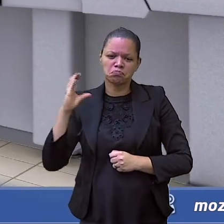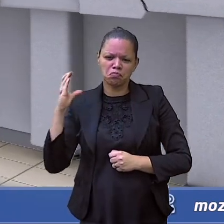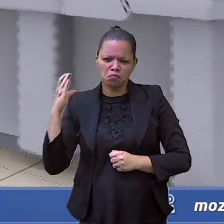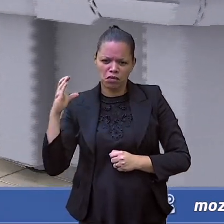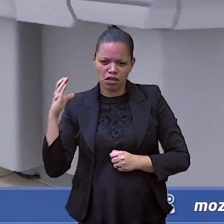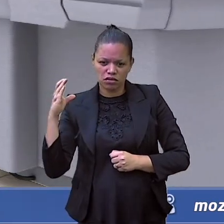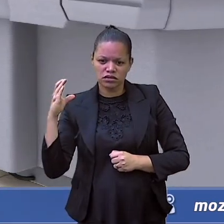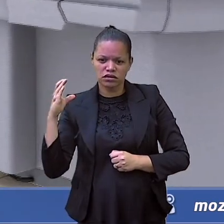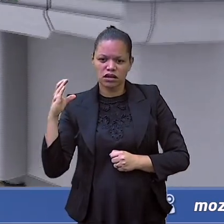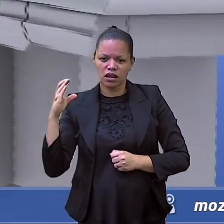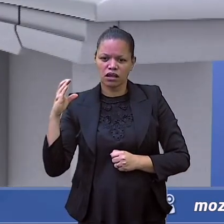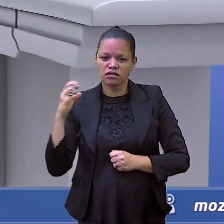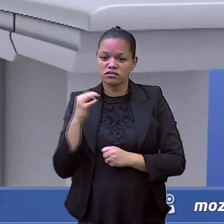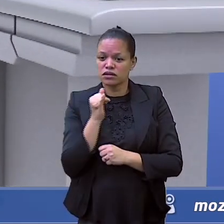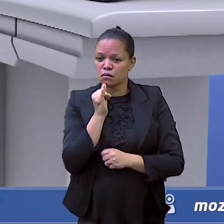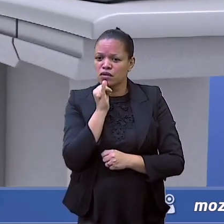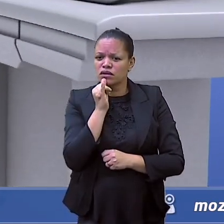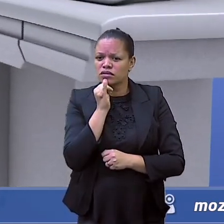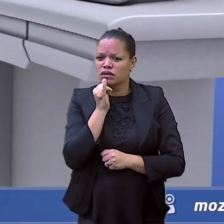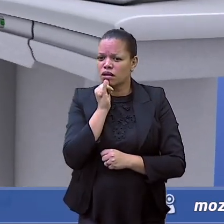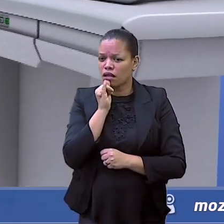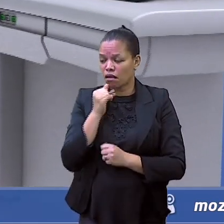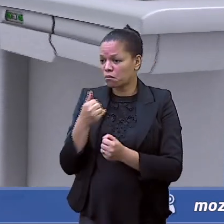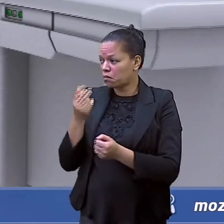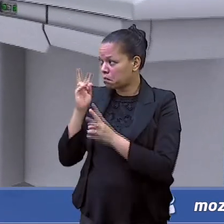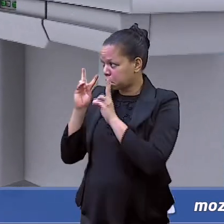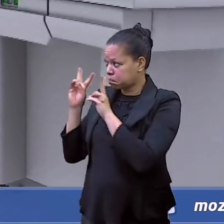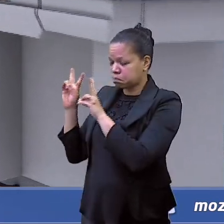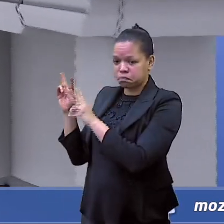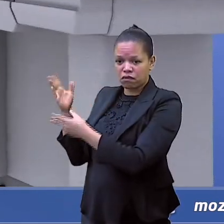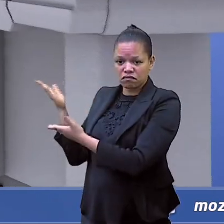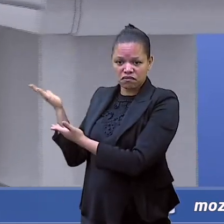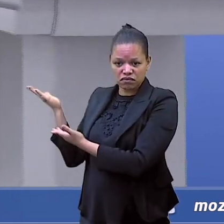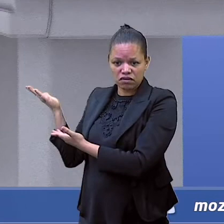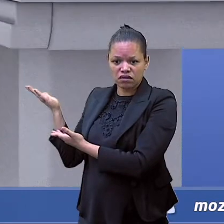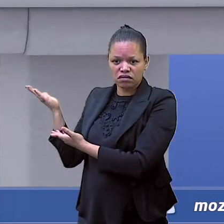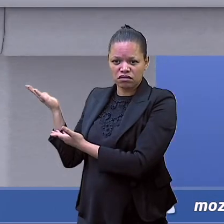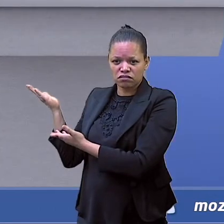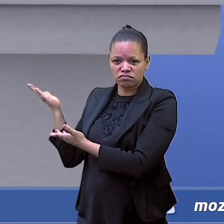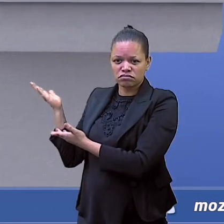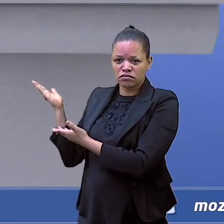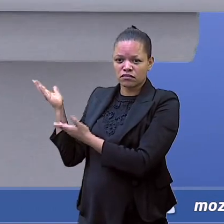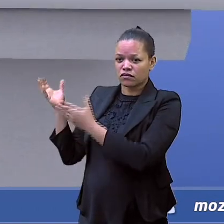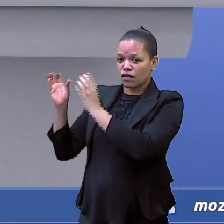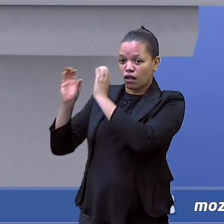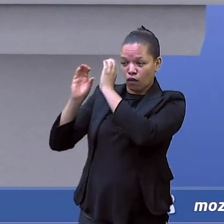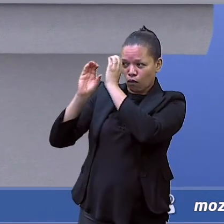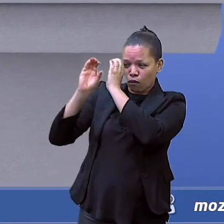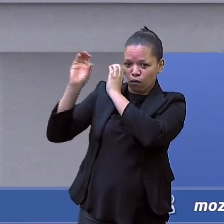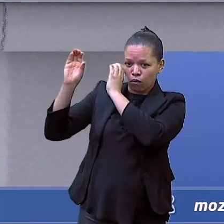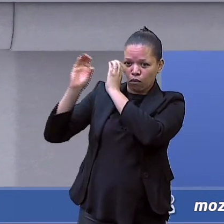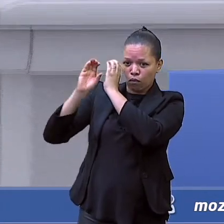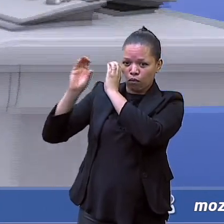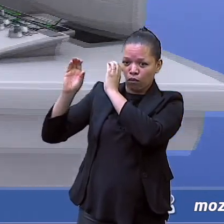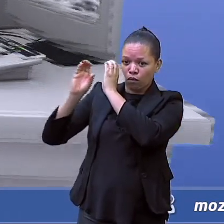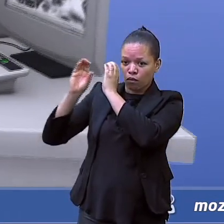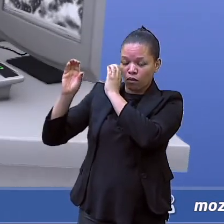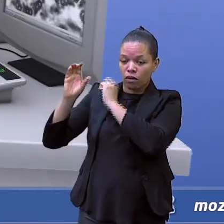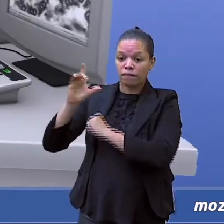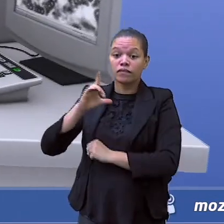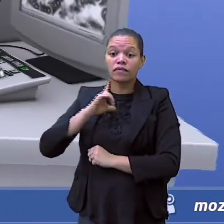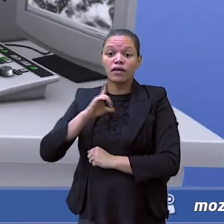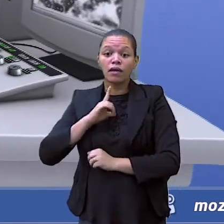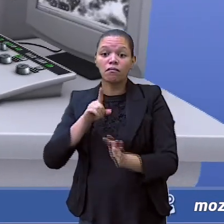ciência, aqui você pode ver o microscópio, aqui nós já temos a análise aqui na